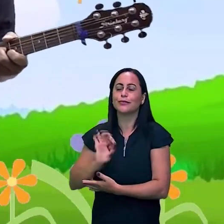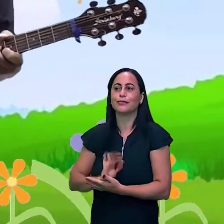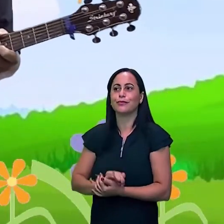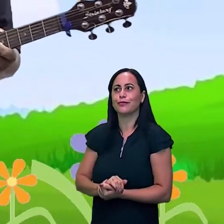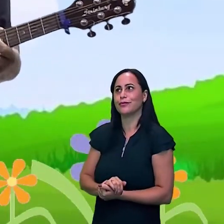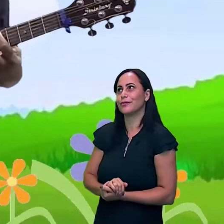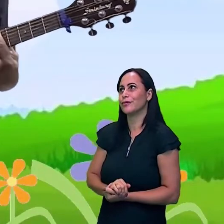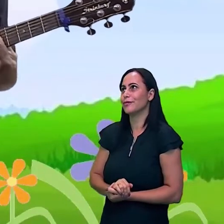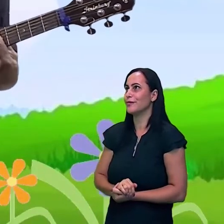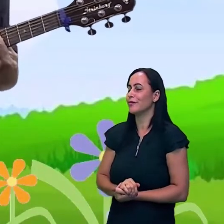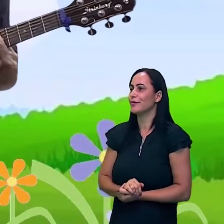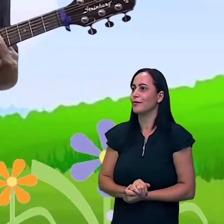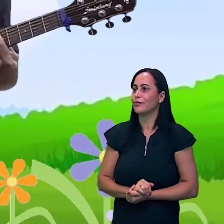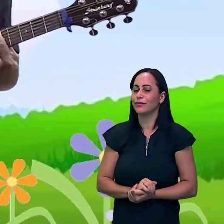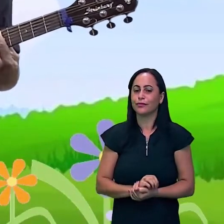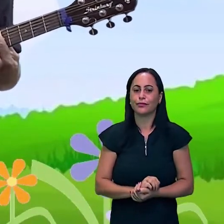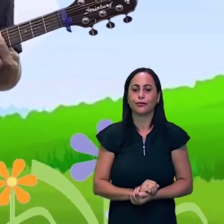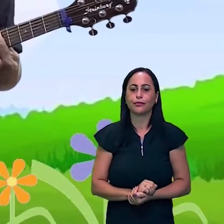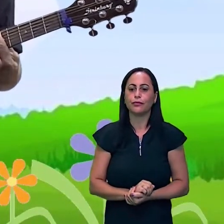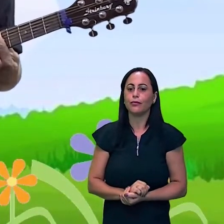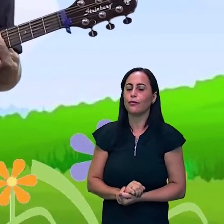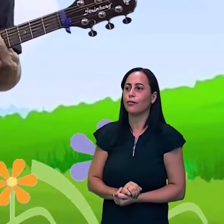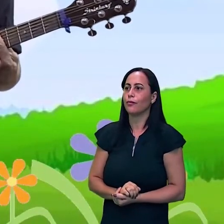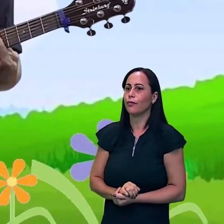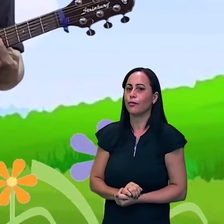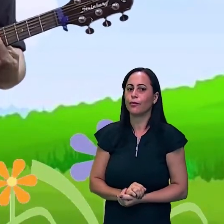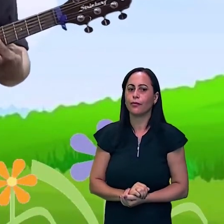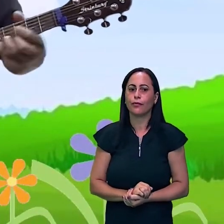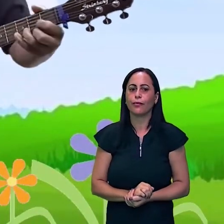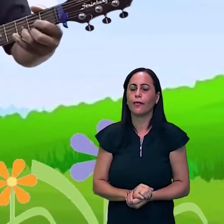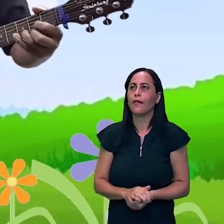disse bem assim: